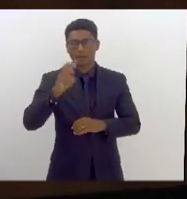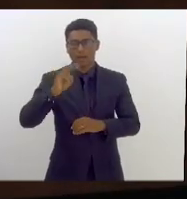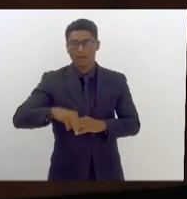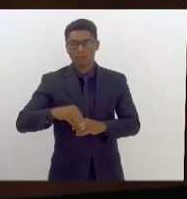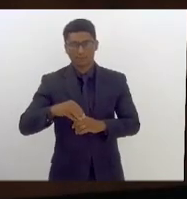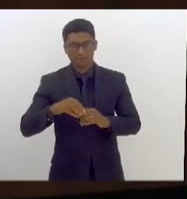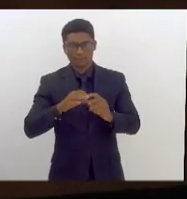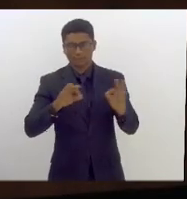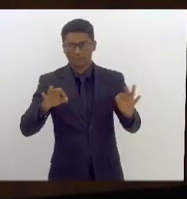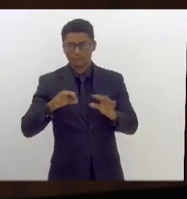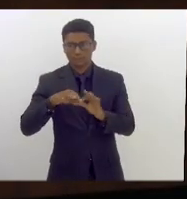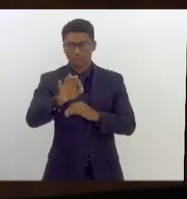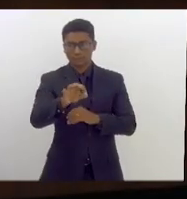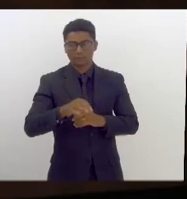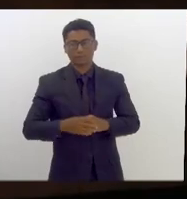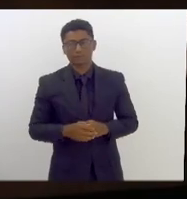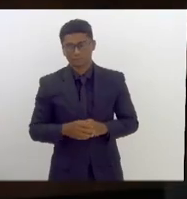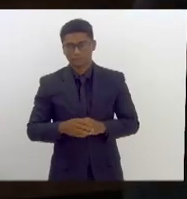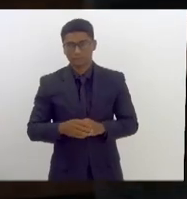costa com